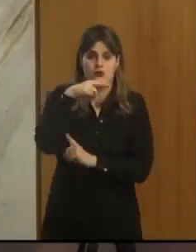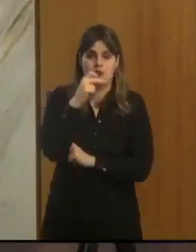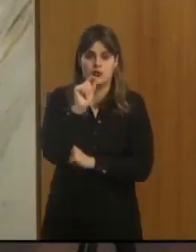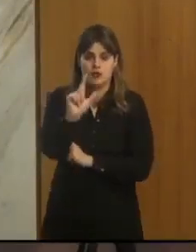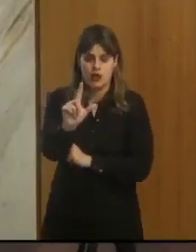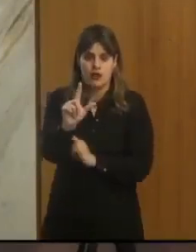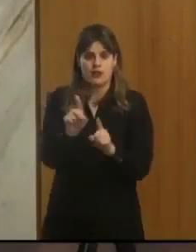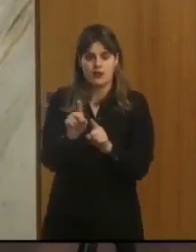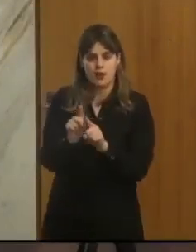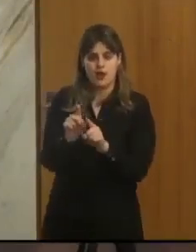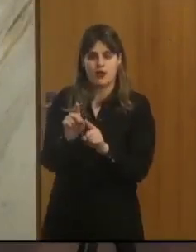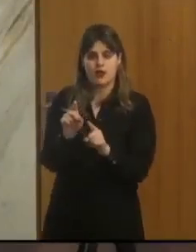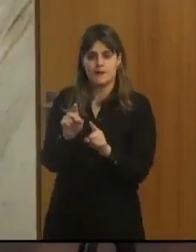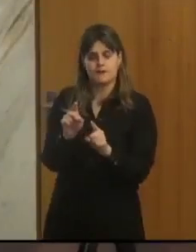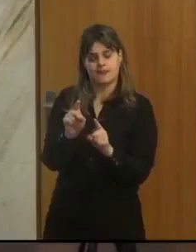representado